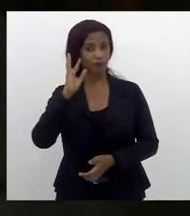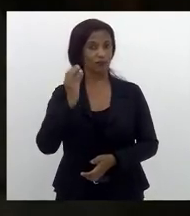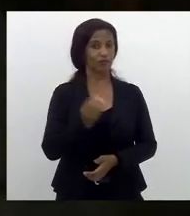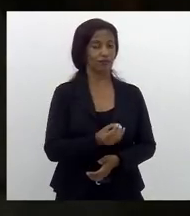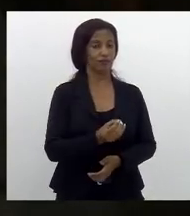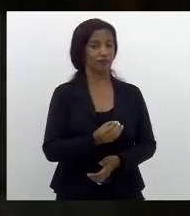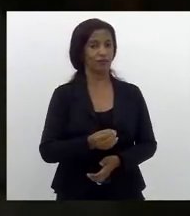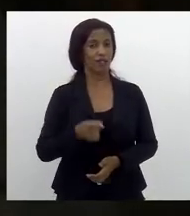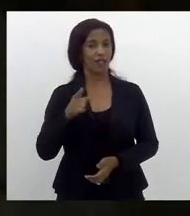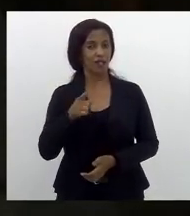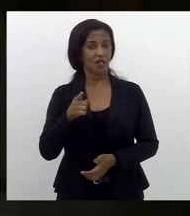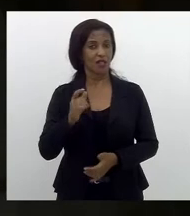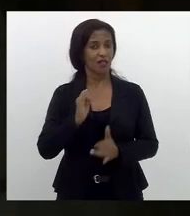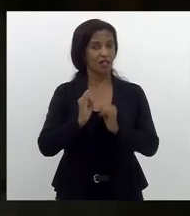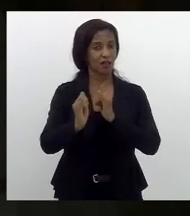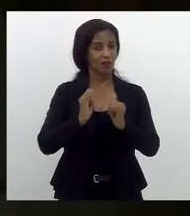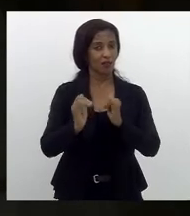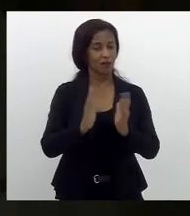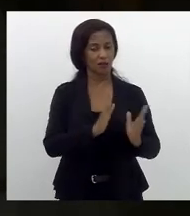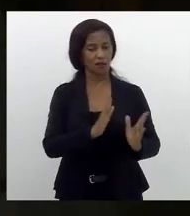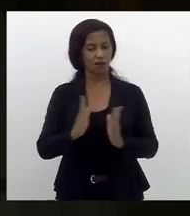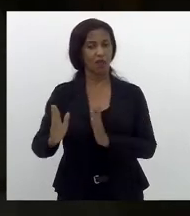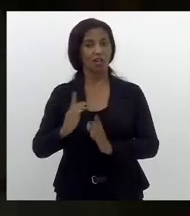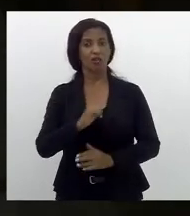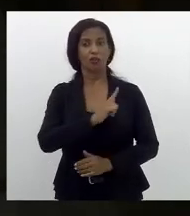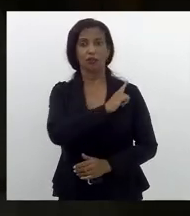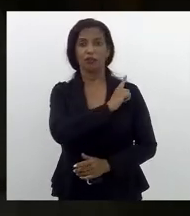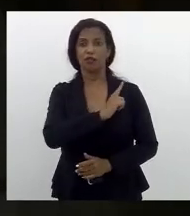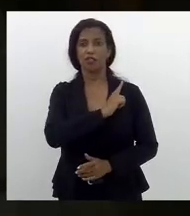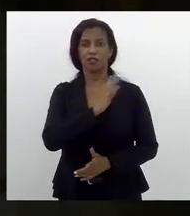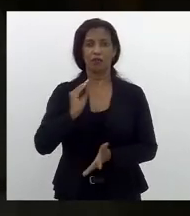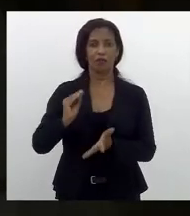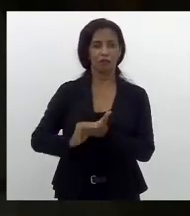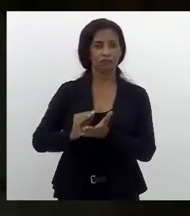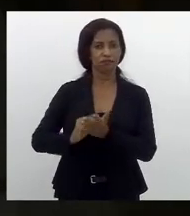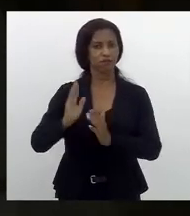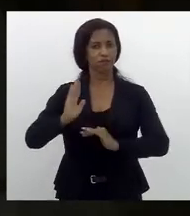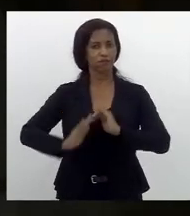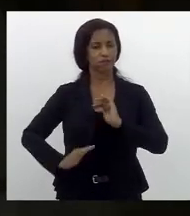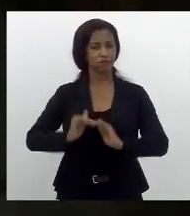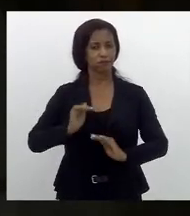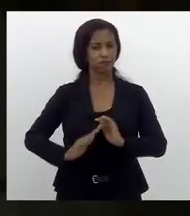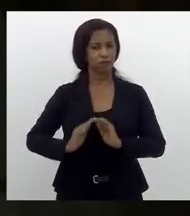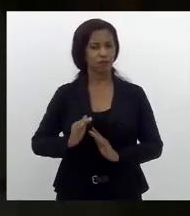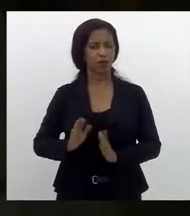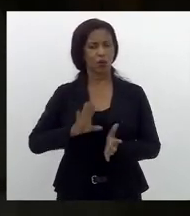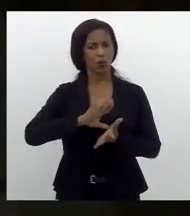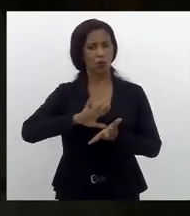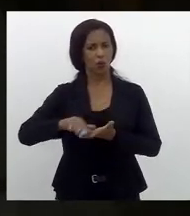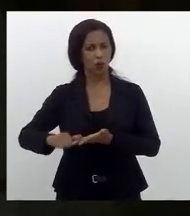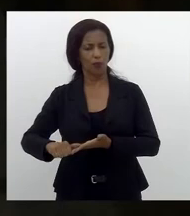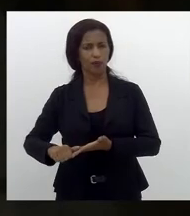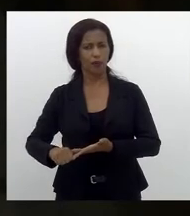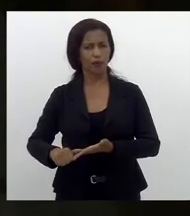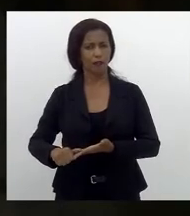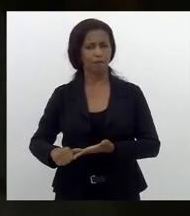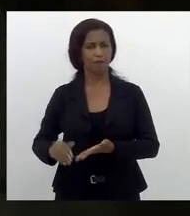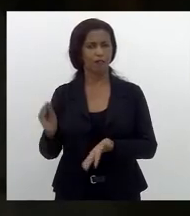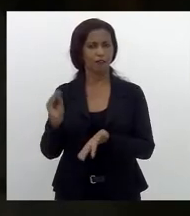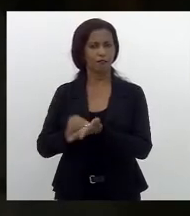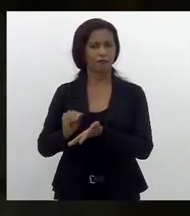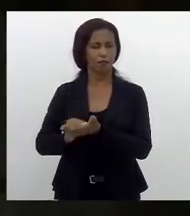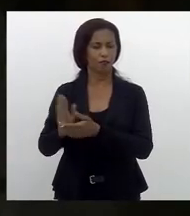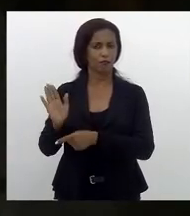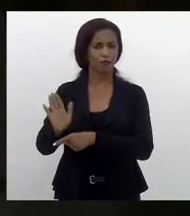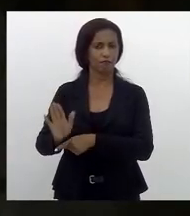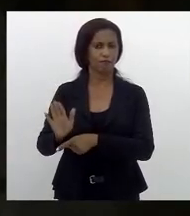Esse dado decorre de uma gestão incompetente, corrupta e negacionista